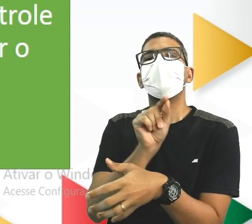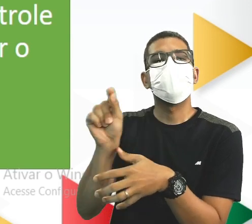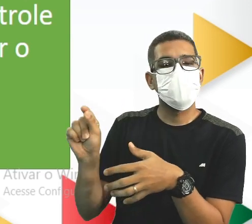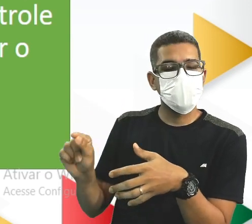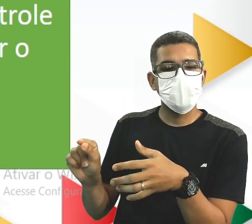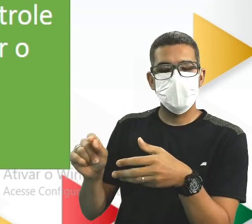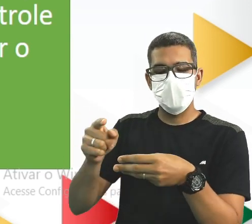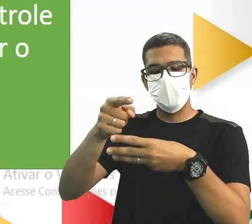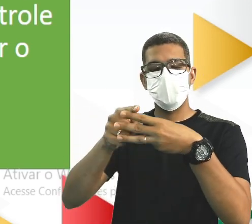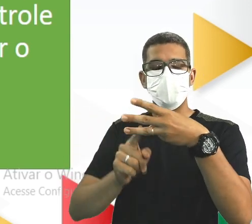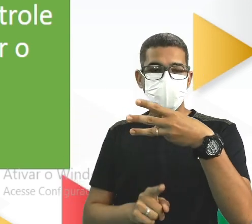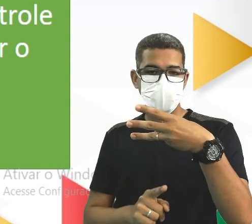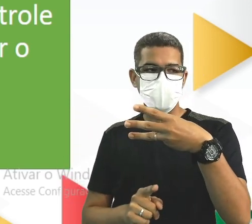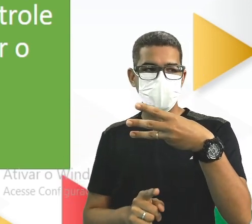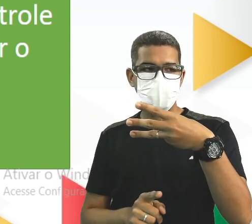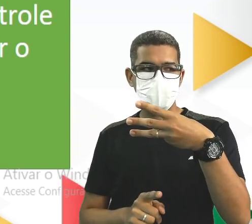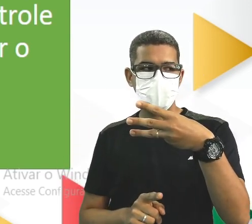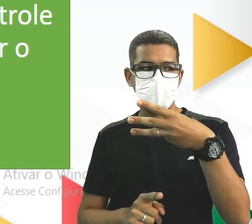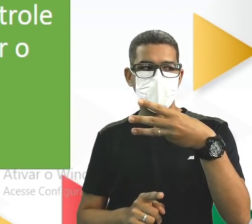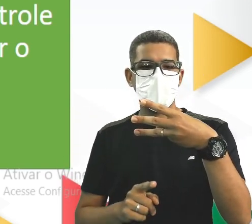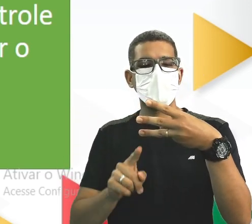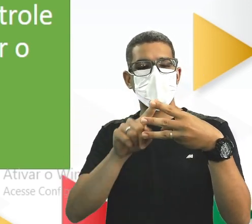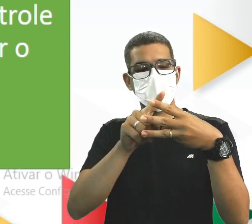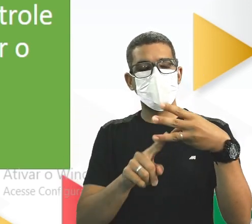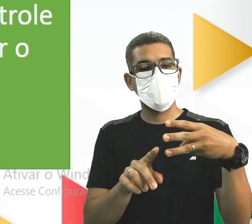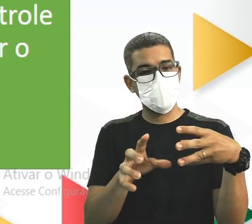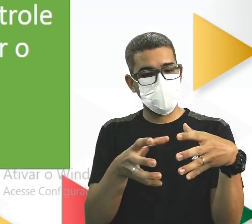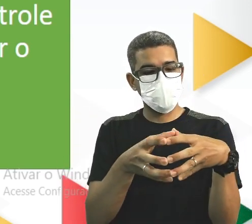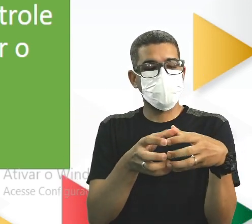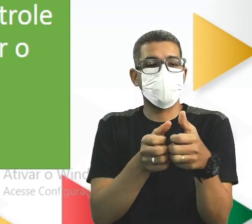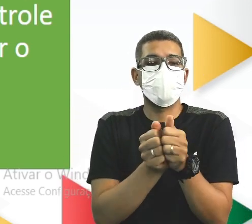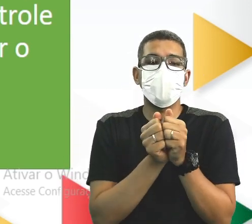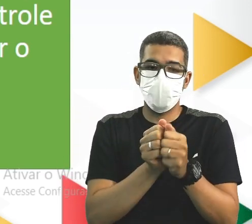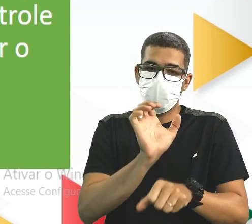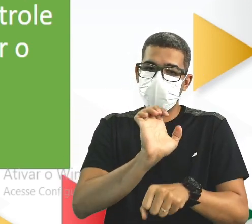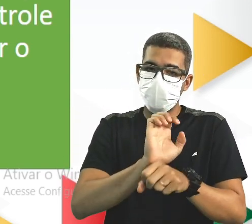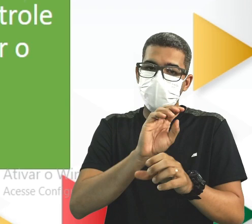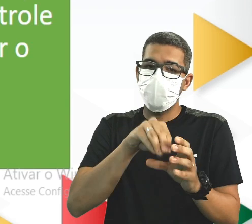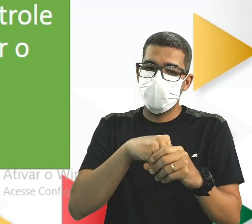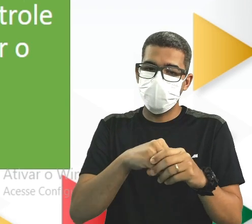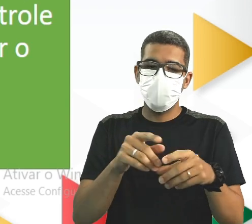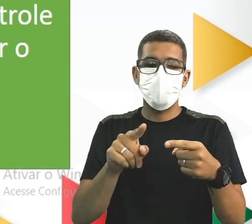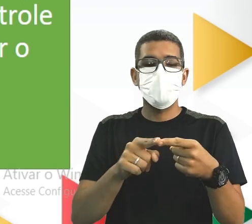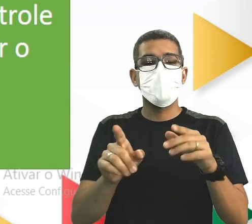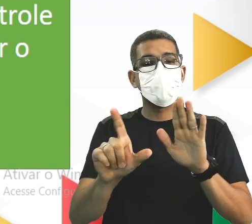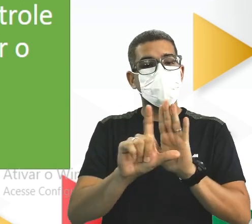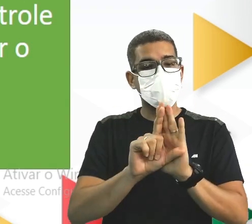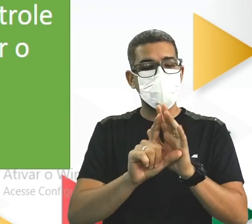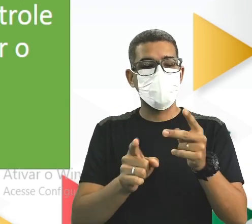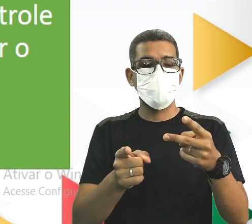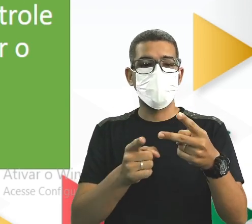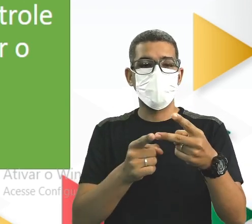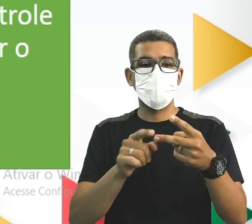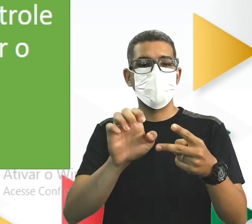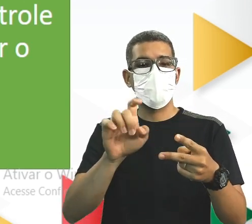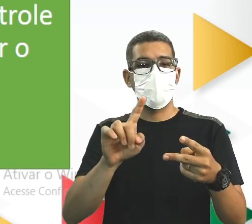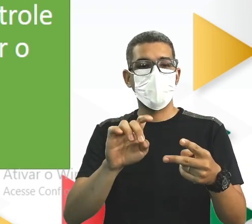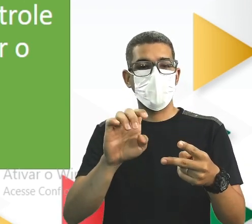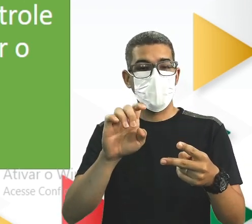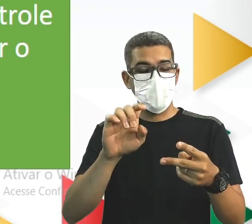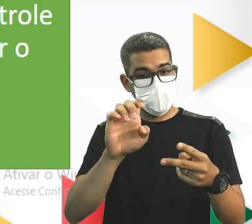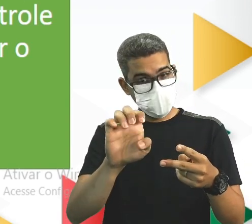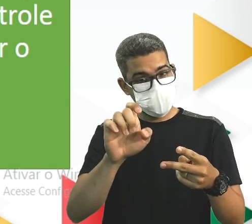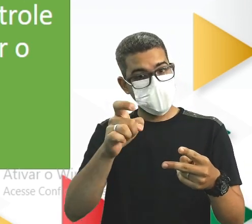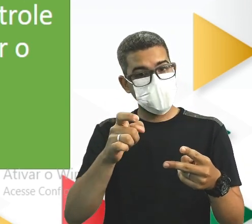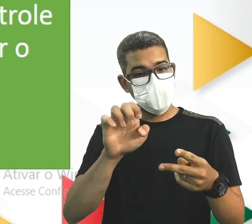os três, tá? Os três juntos, dentro do Estado, o legislativo, o executivo e